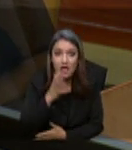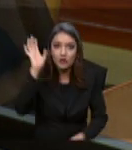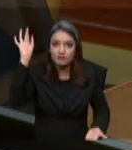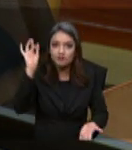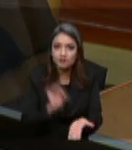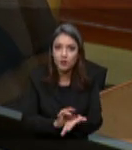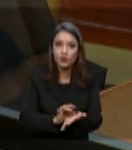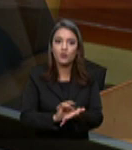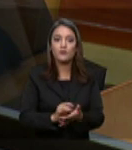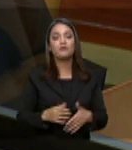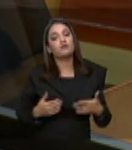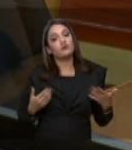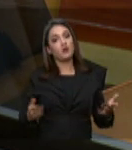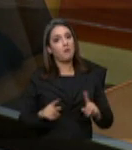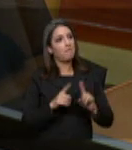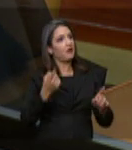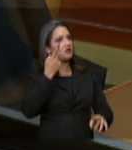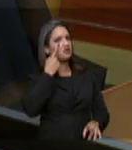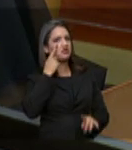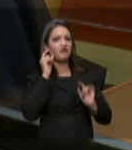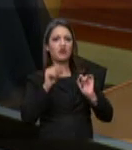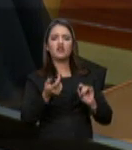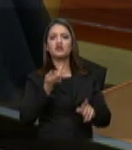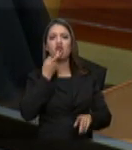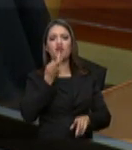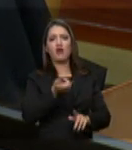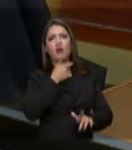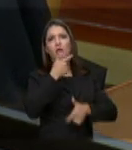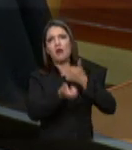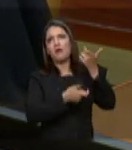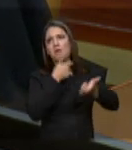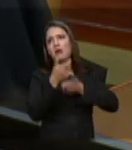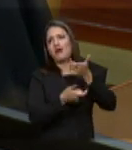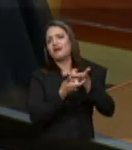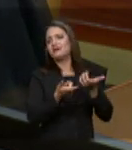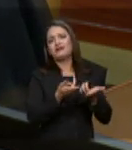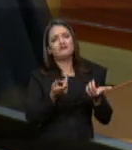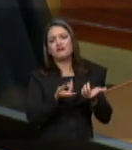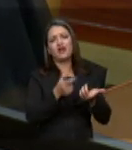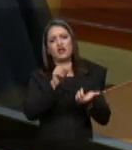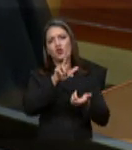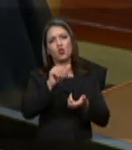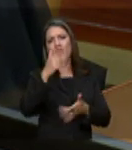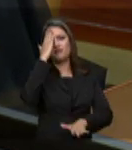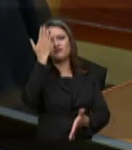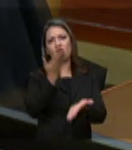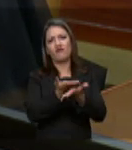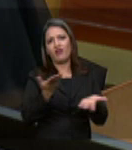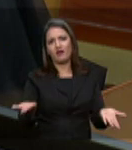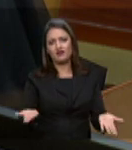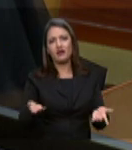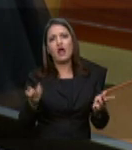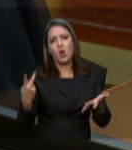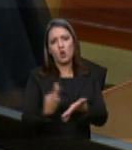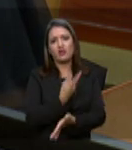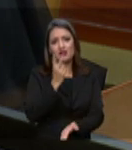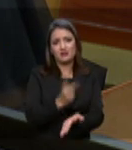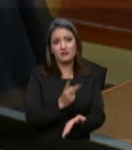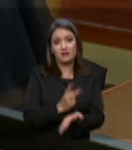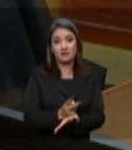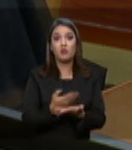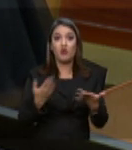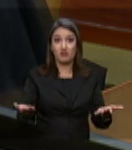e concretizável o que se vê aqui são gravatas que de tão absurdas jamais serão concretizados É